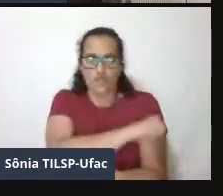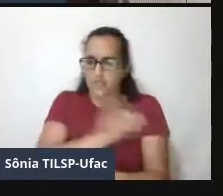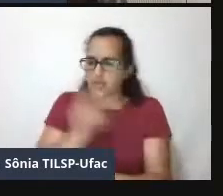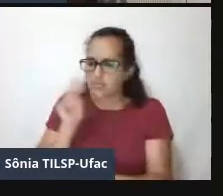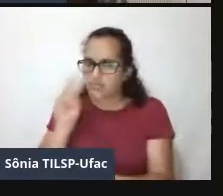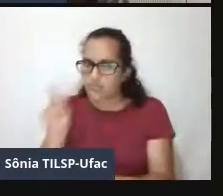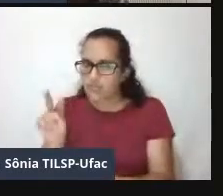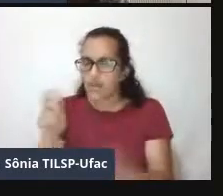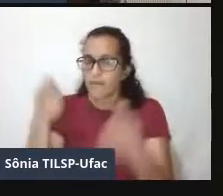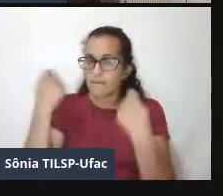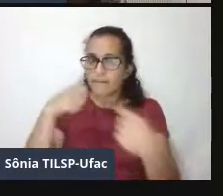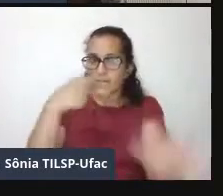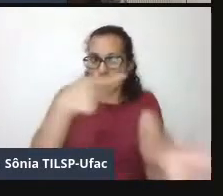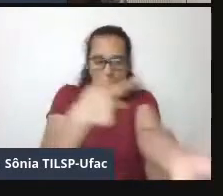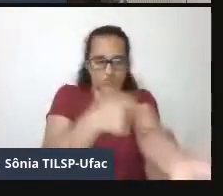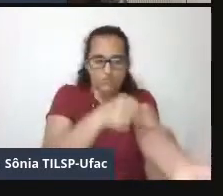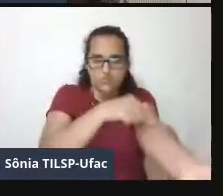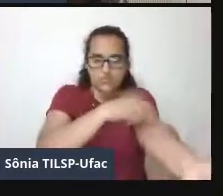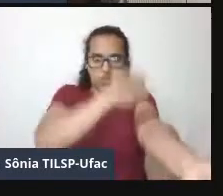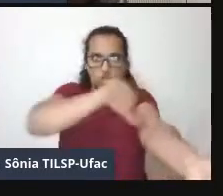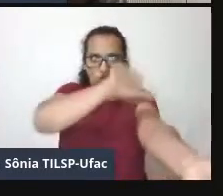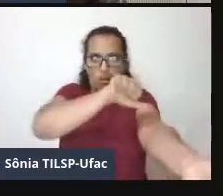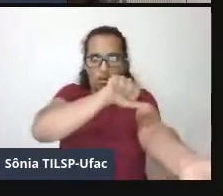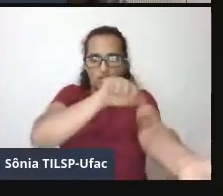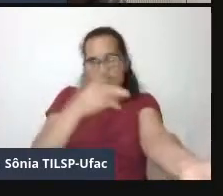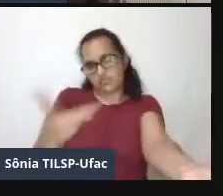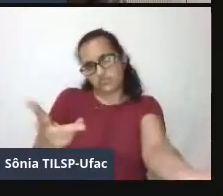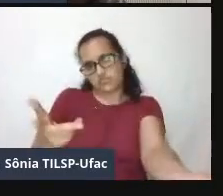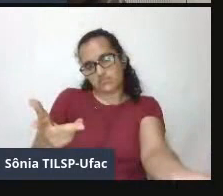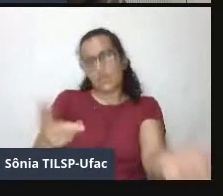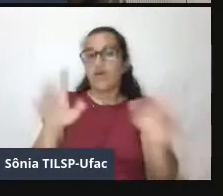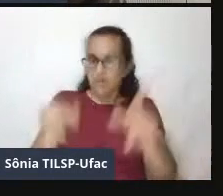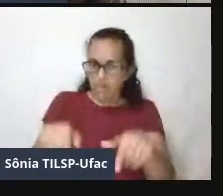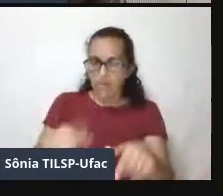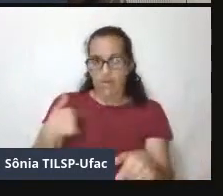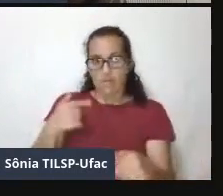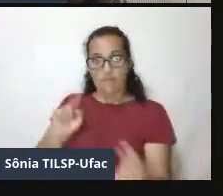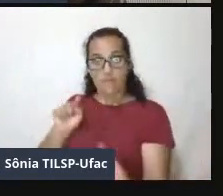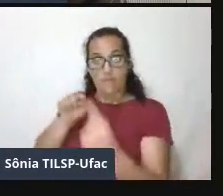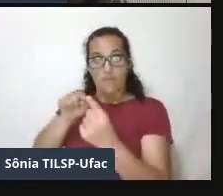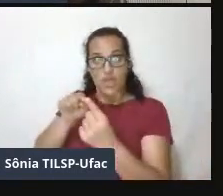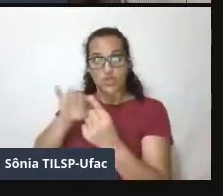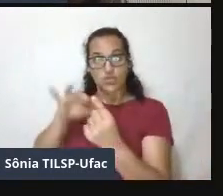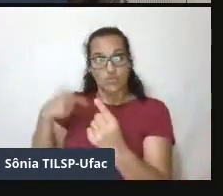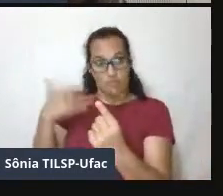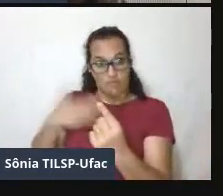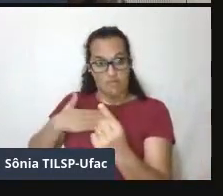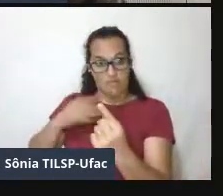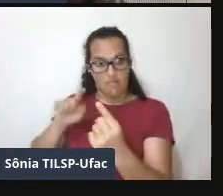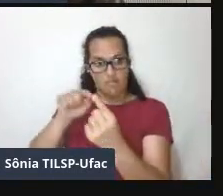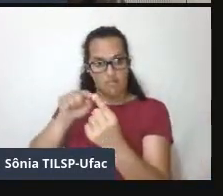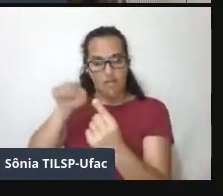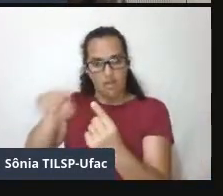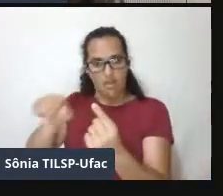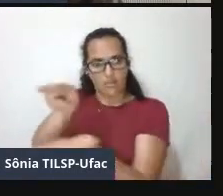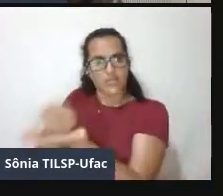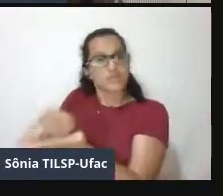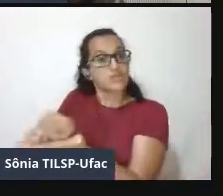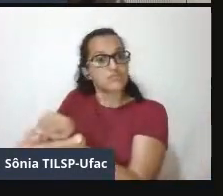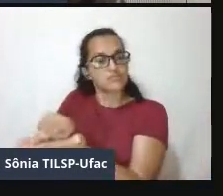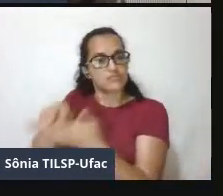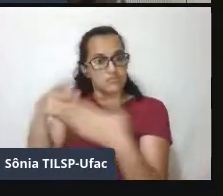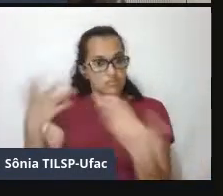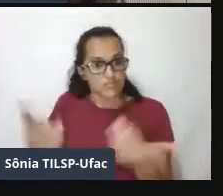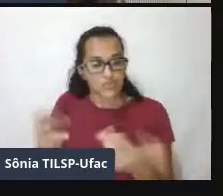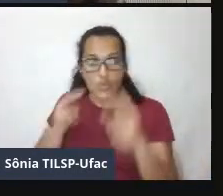logístico, ele precisa ser trocado. O produto final ali é o paciente. Então, qualquer visão crítica e construtiva que você tem,